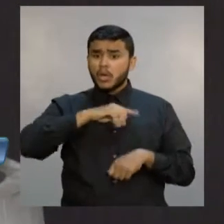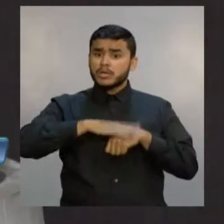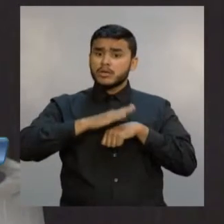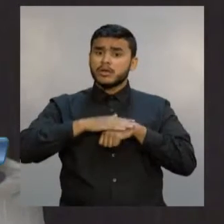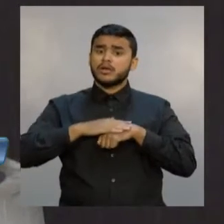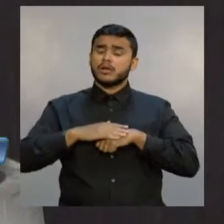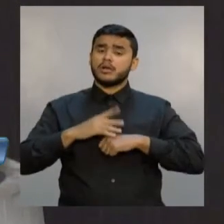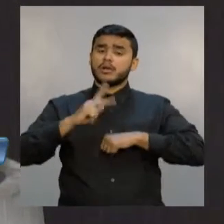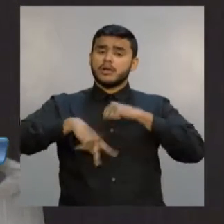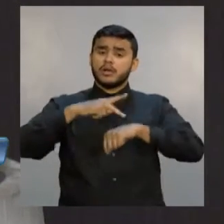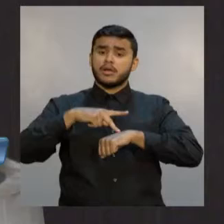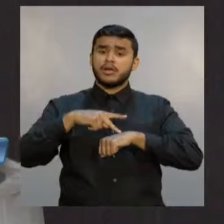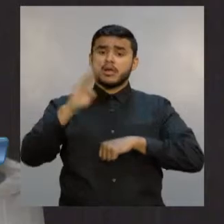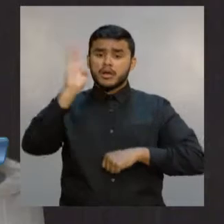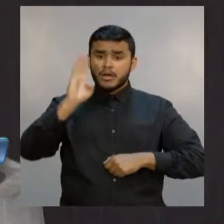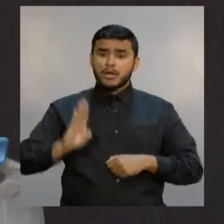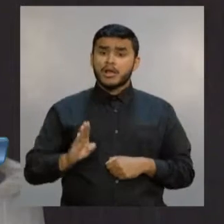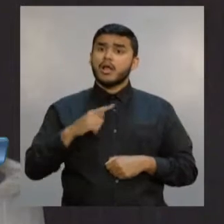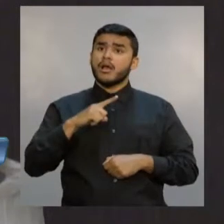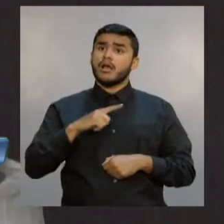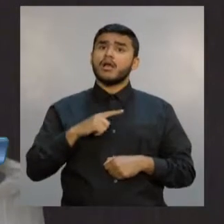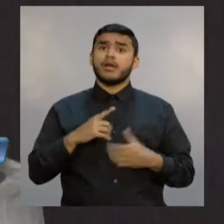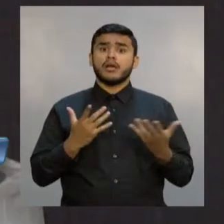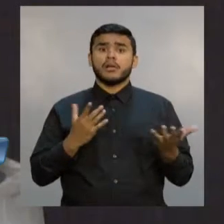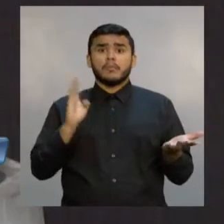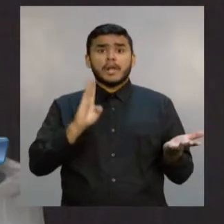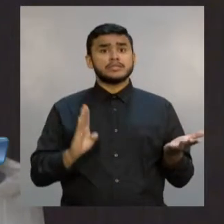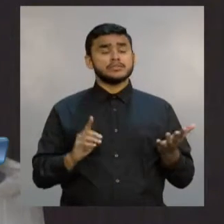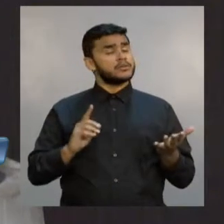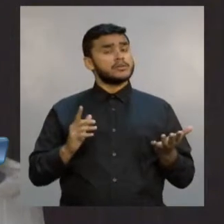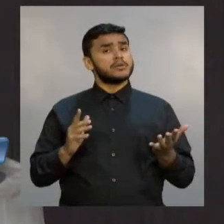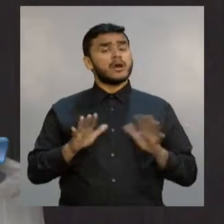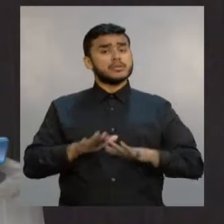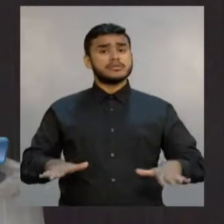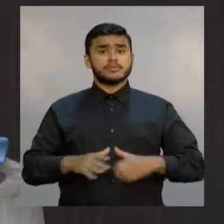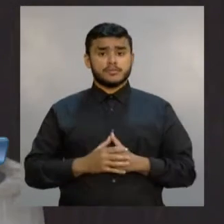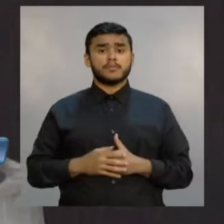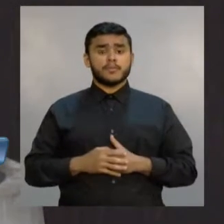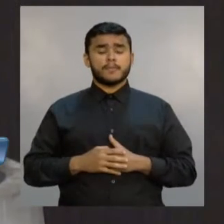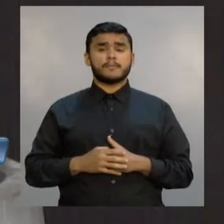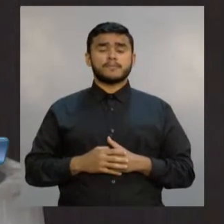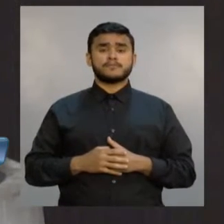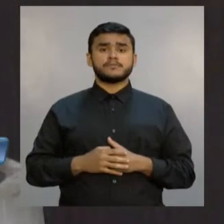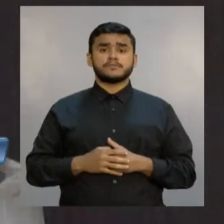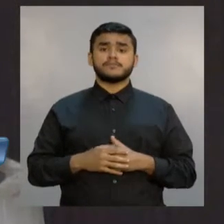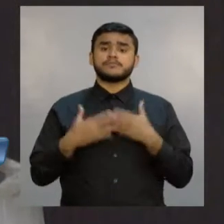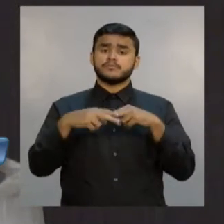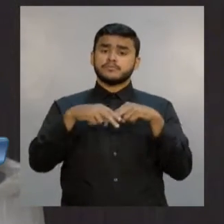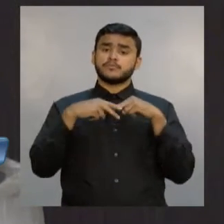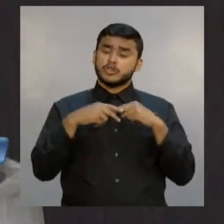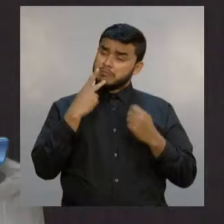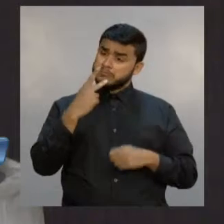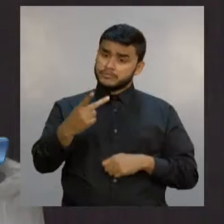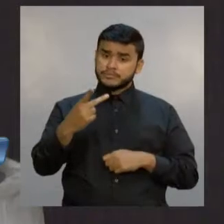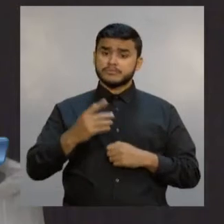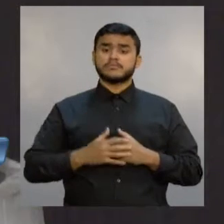sociedade afro-ameríndia. Termino, portanto, deputado, mais uma